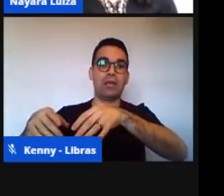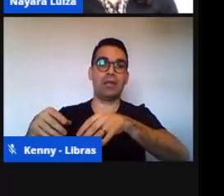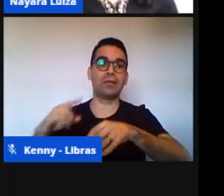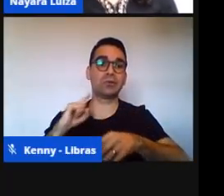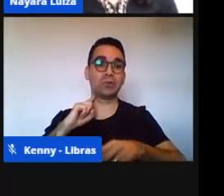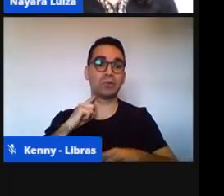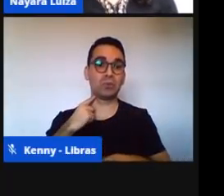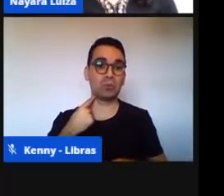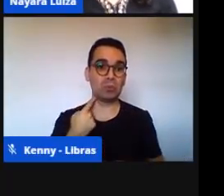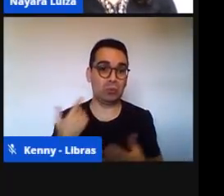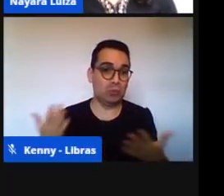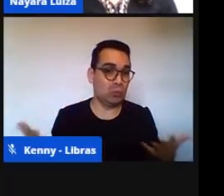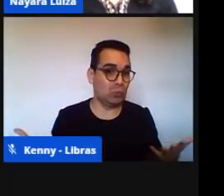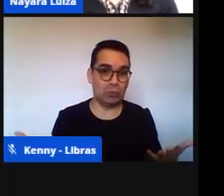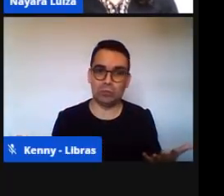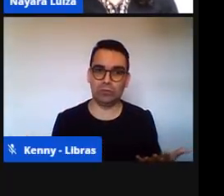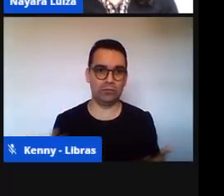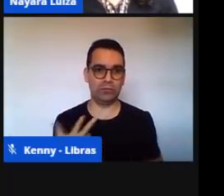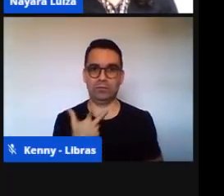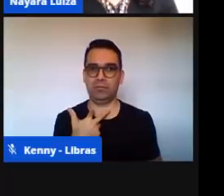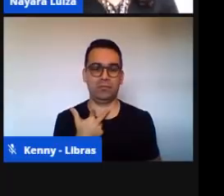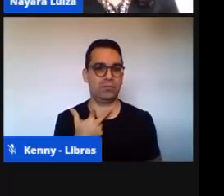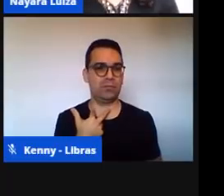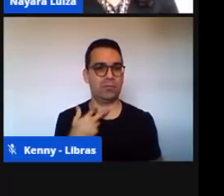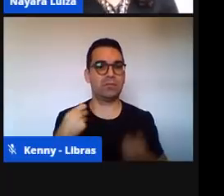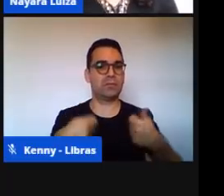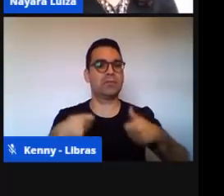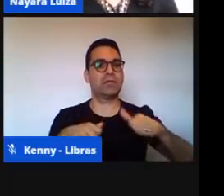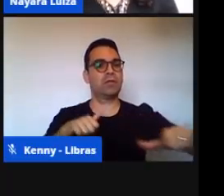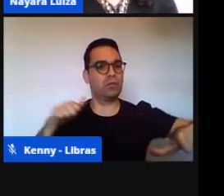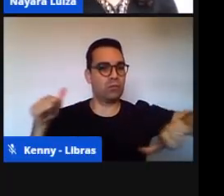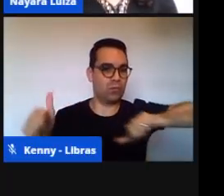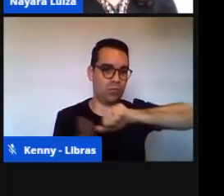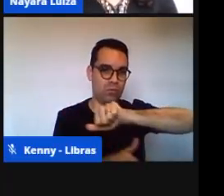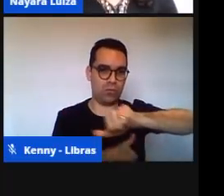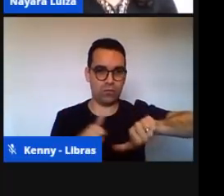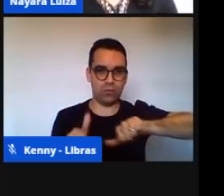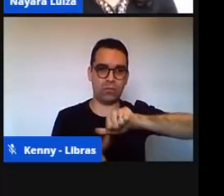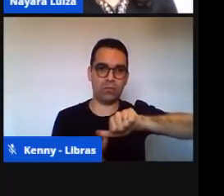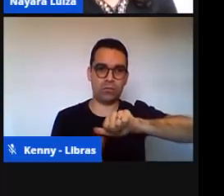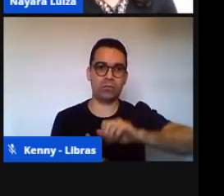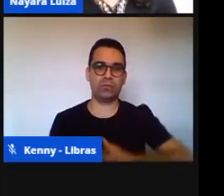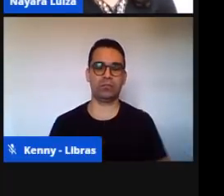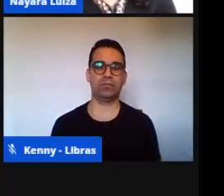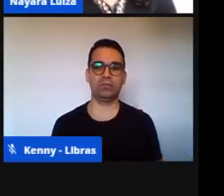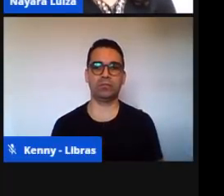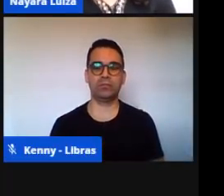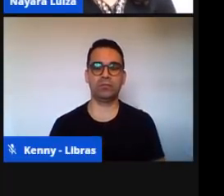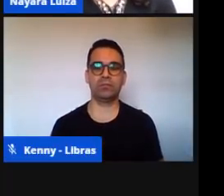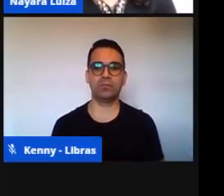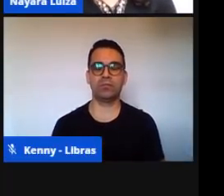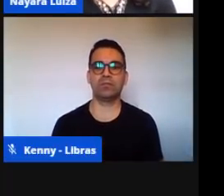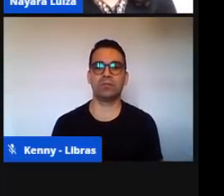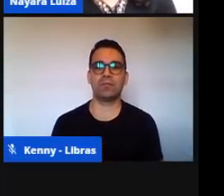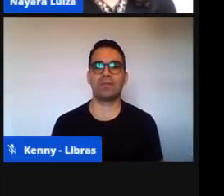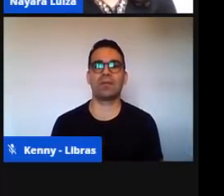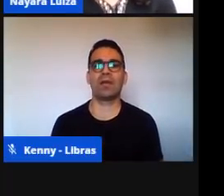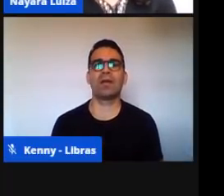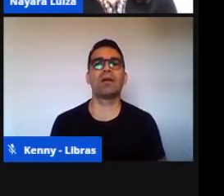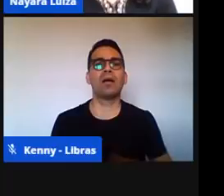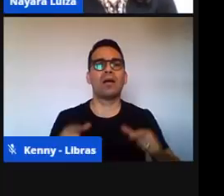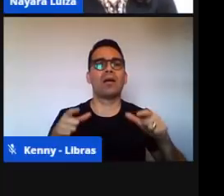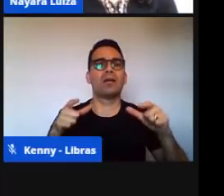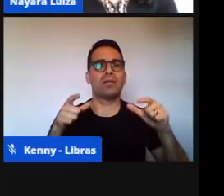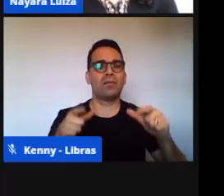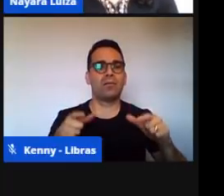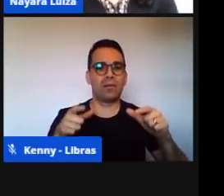Nos cursos de manipulação de alimentos, né, nos principais pontos de contaminação do alimento